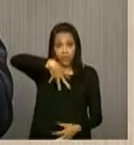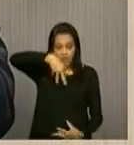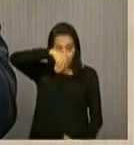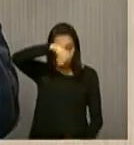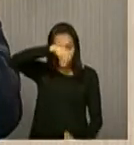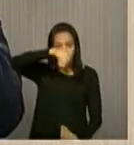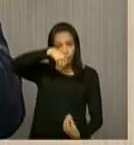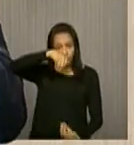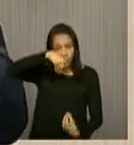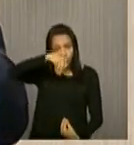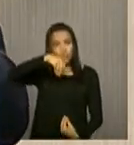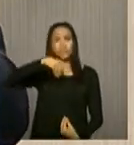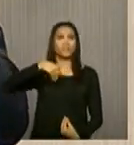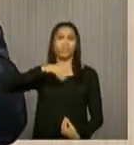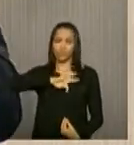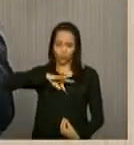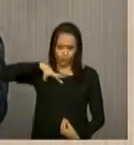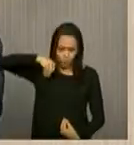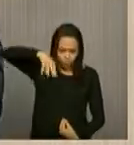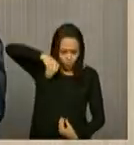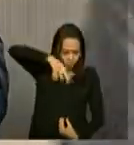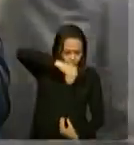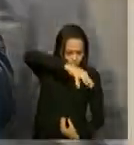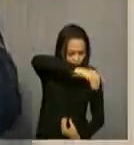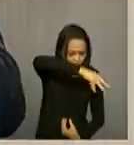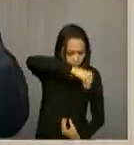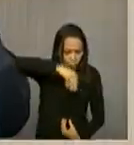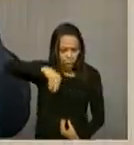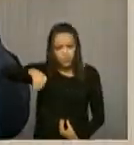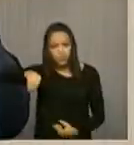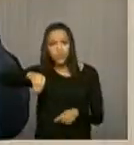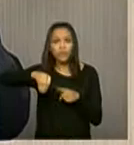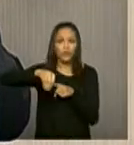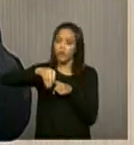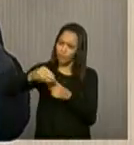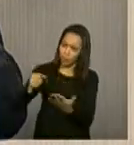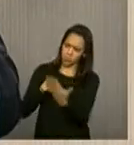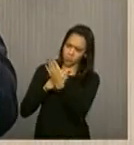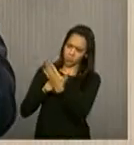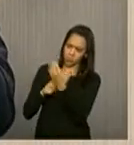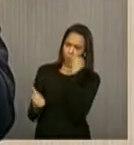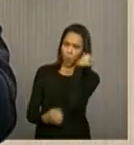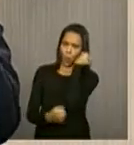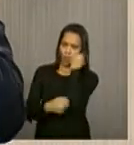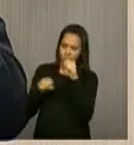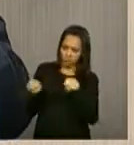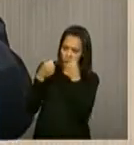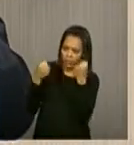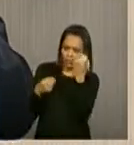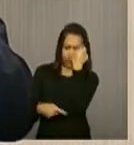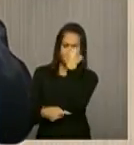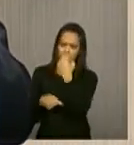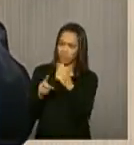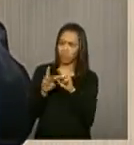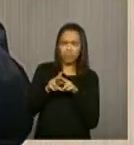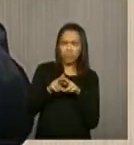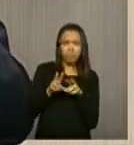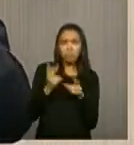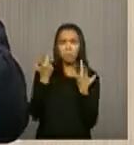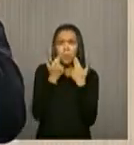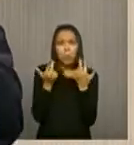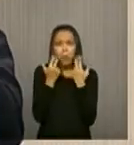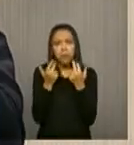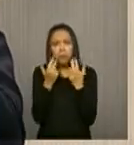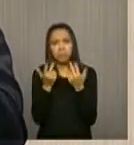partes é dos restos mortais esses exames não revelaram nenhuma fratura nenhum corpo estranho nada de anormal que